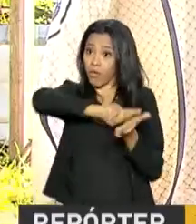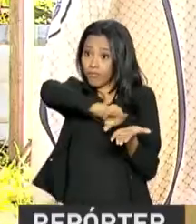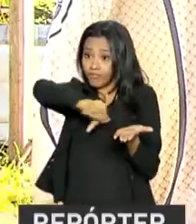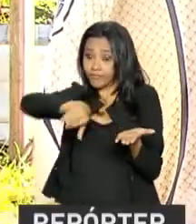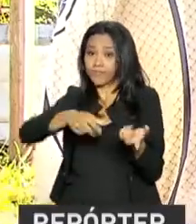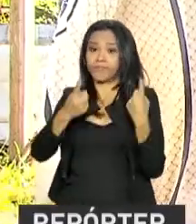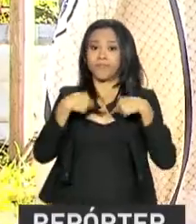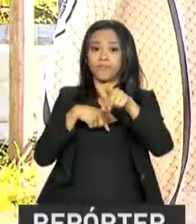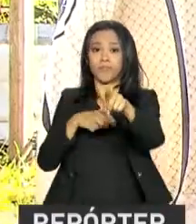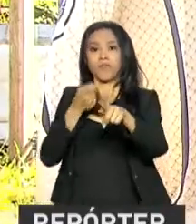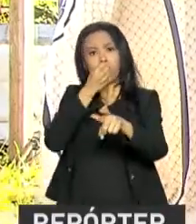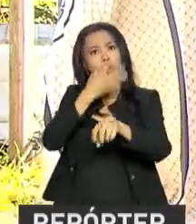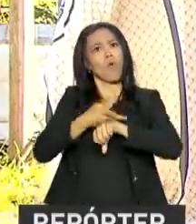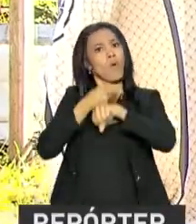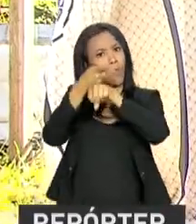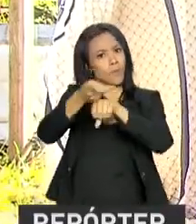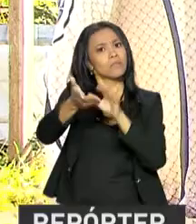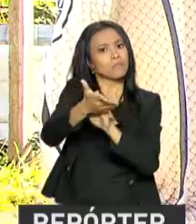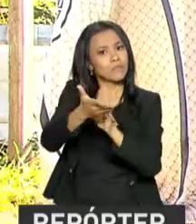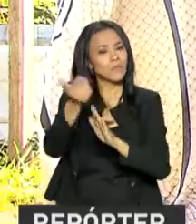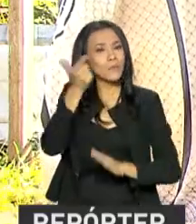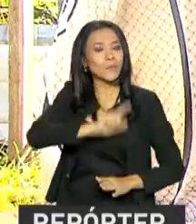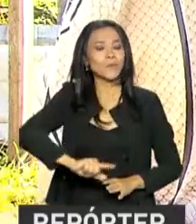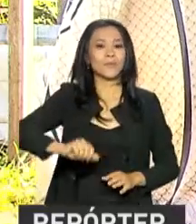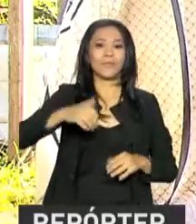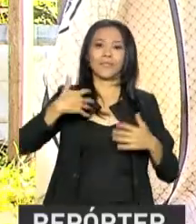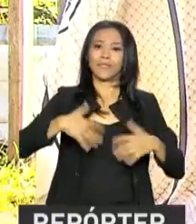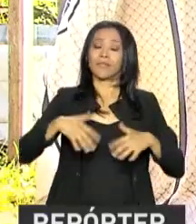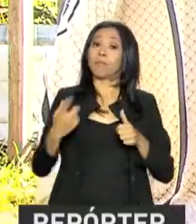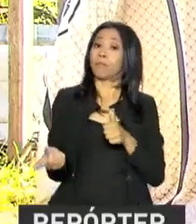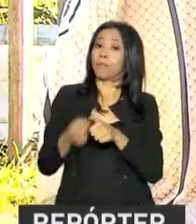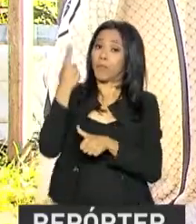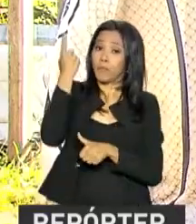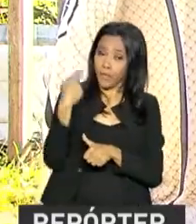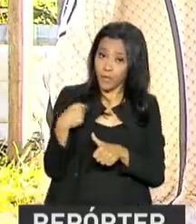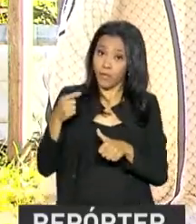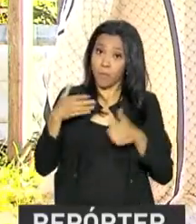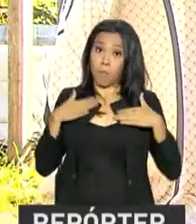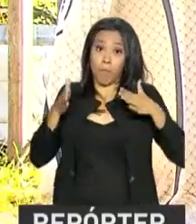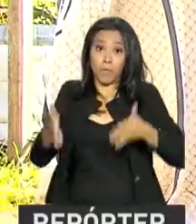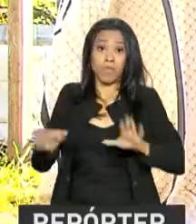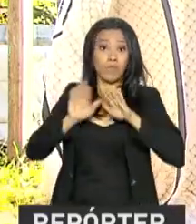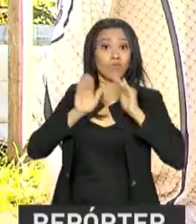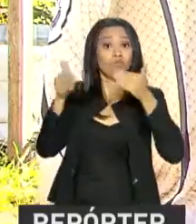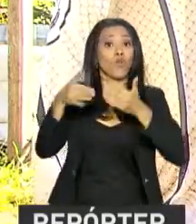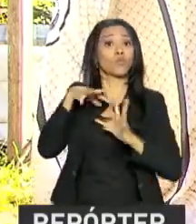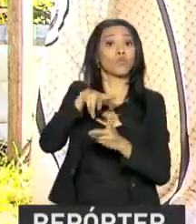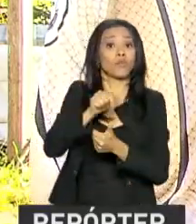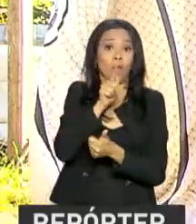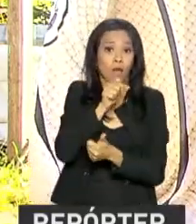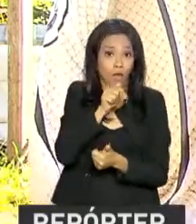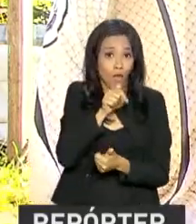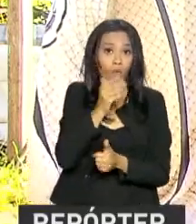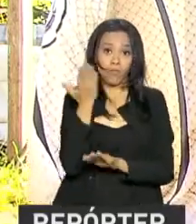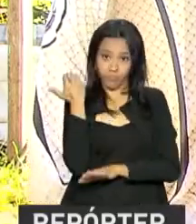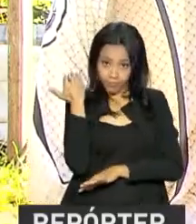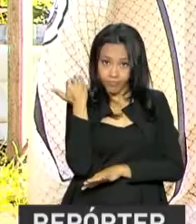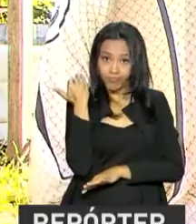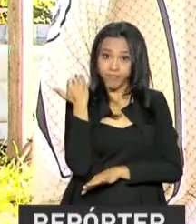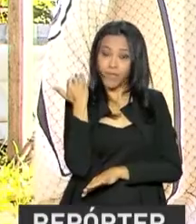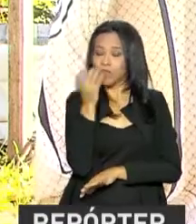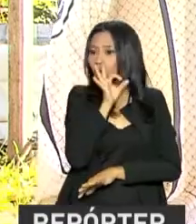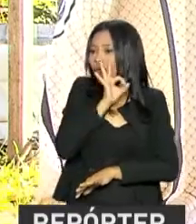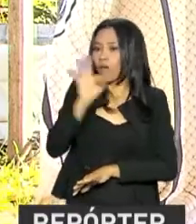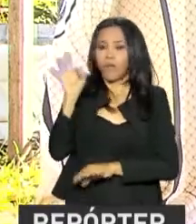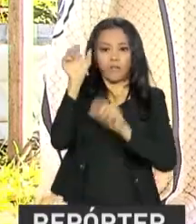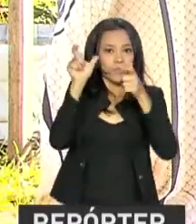prêmio foi muito bom ganhar esse prêmio primeiro a gente teve a participação no fórum mundial da água né que foi um espaço incrível